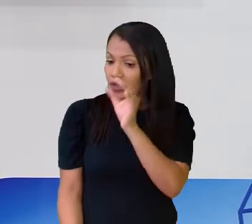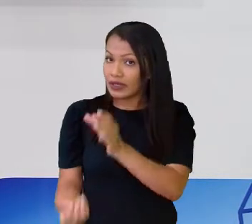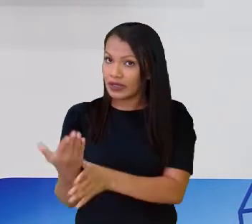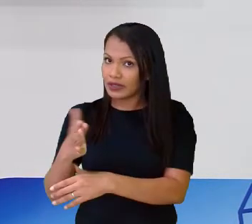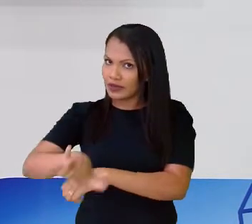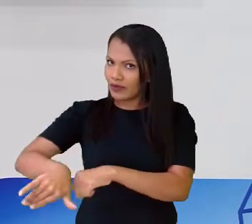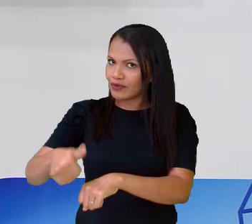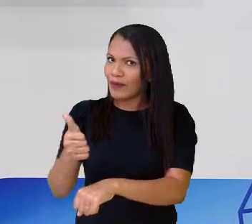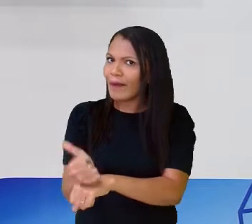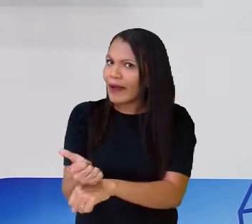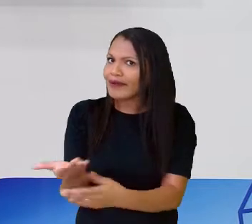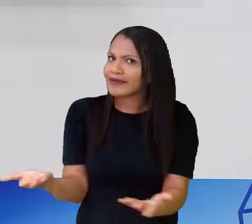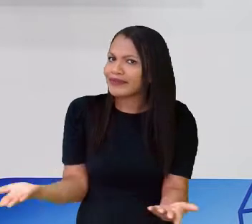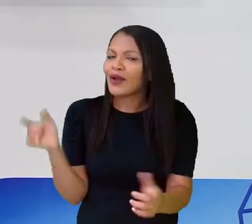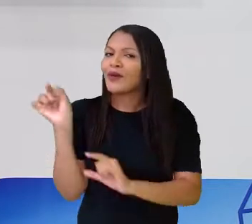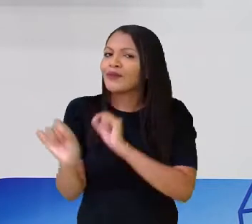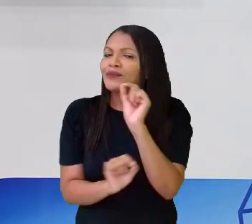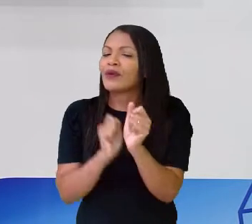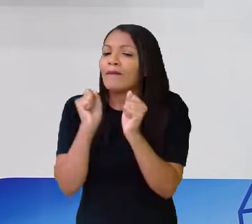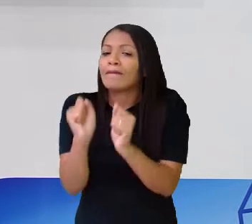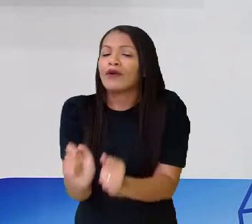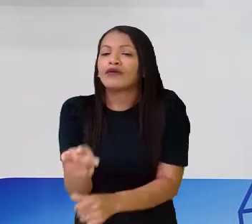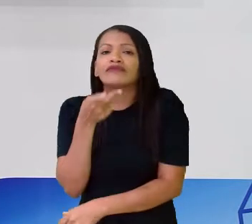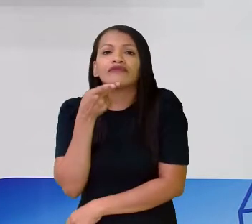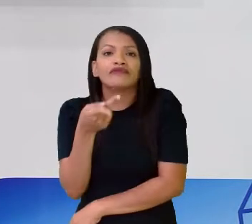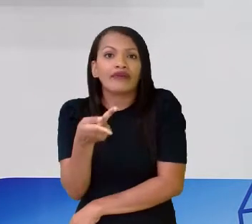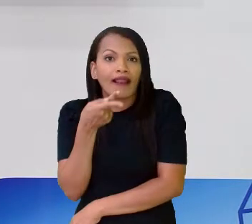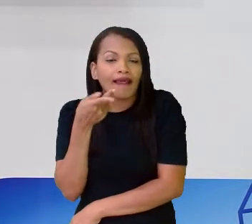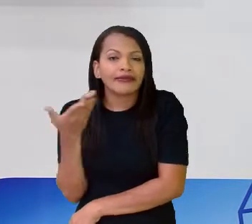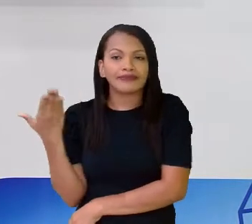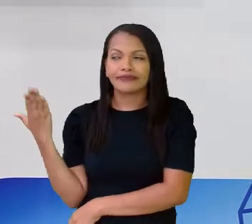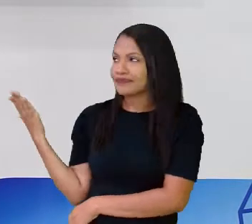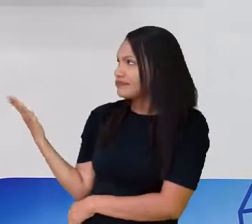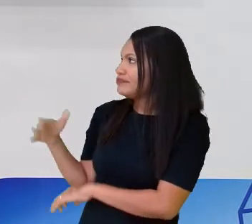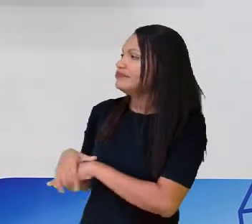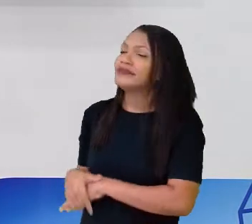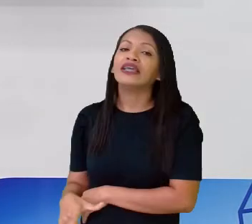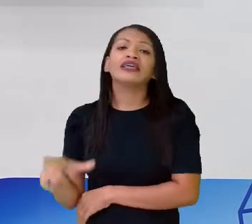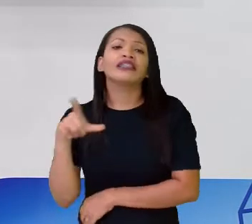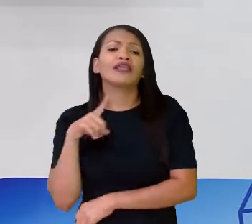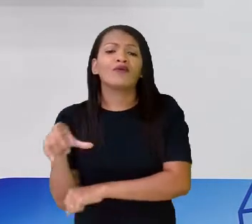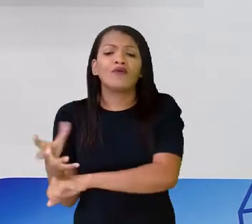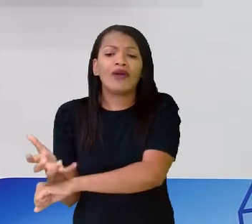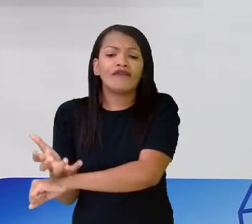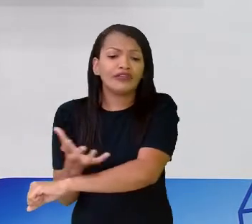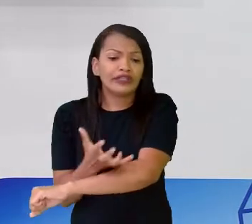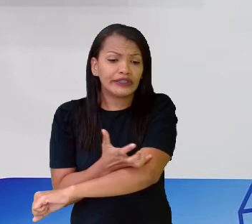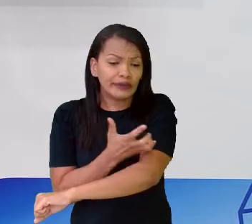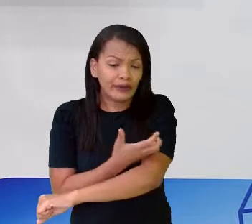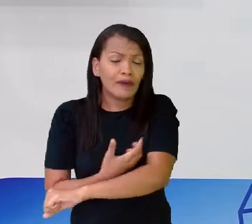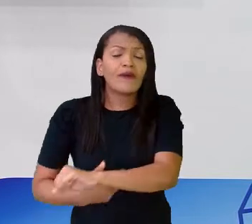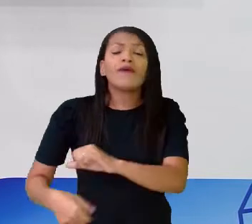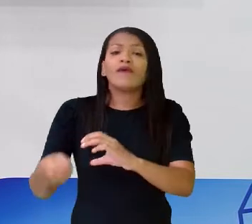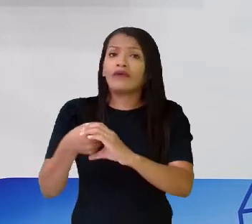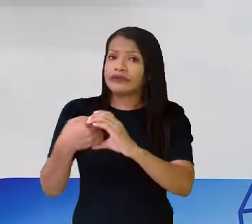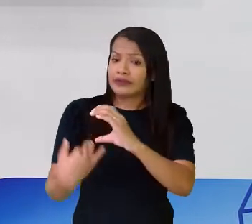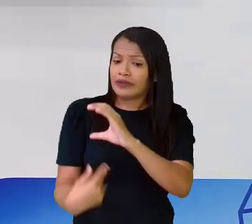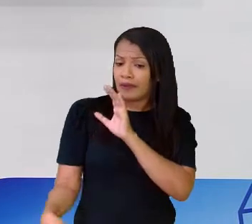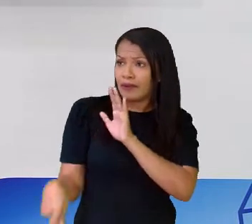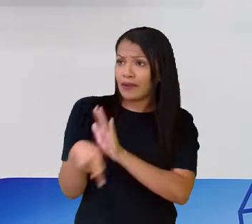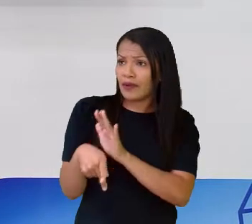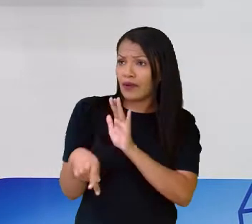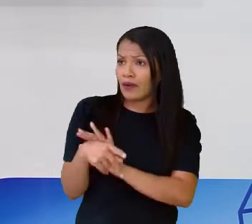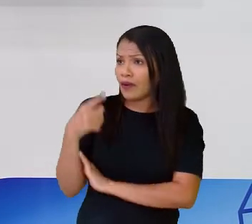desse parque, gente. O que eu posso falar mais sobre ele? Ele tem uma vegetação bem característica daquela região,